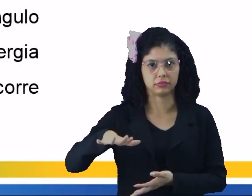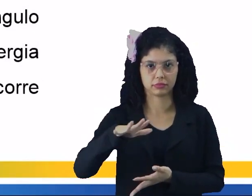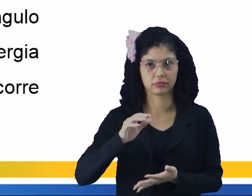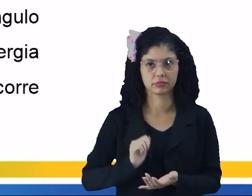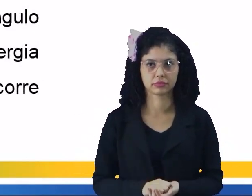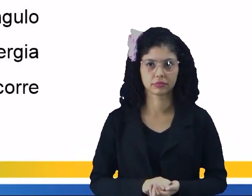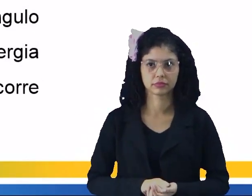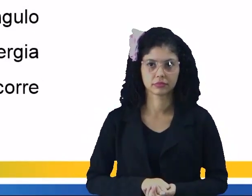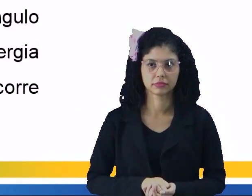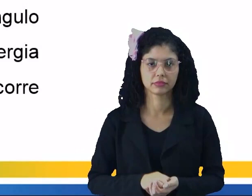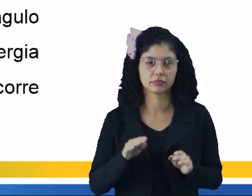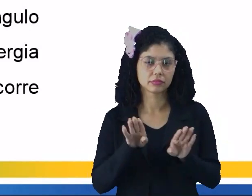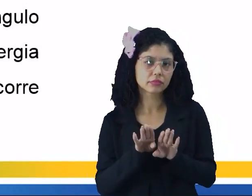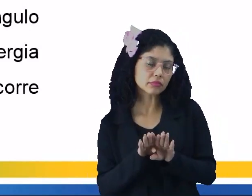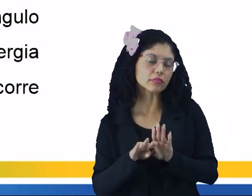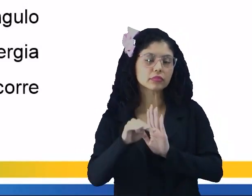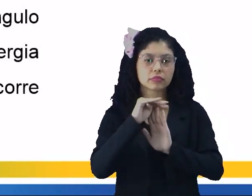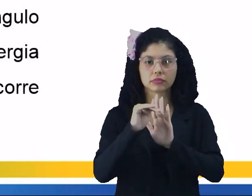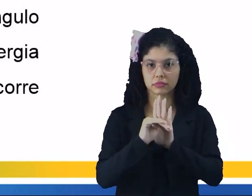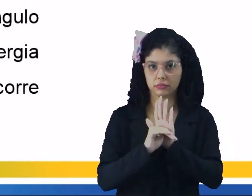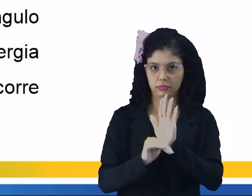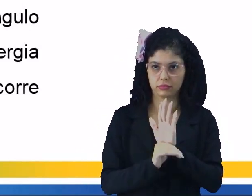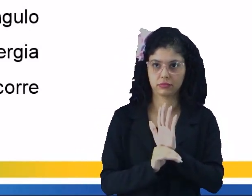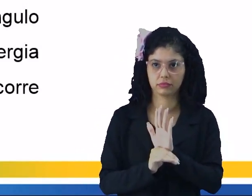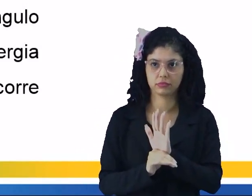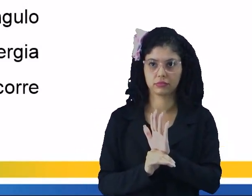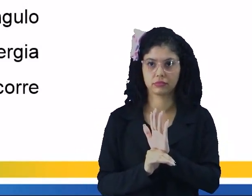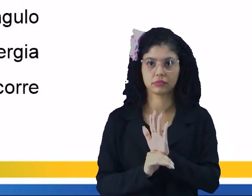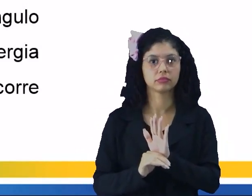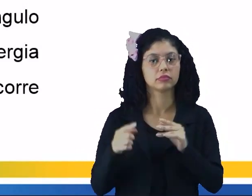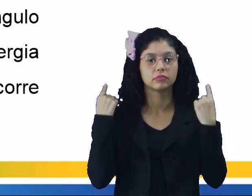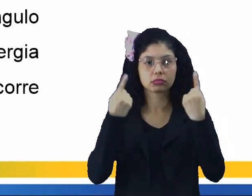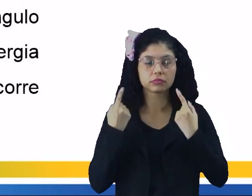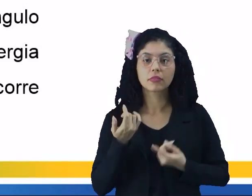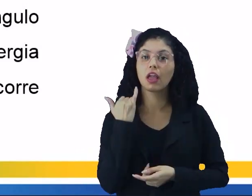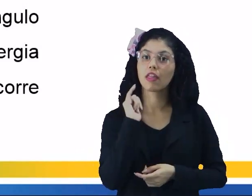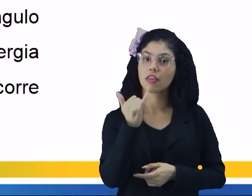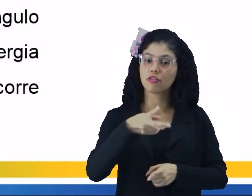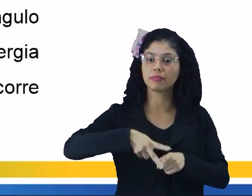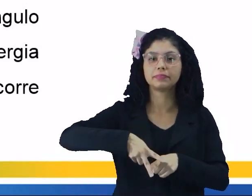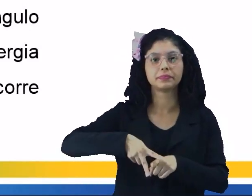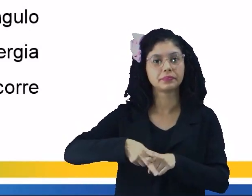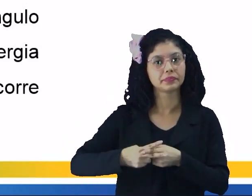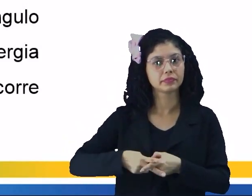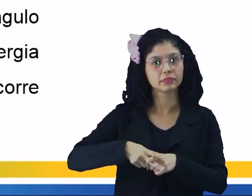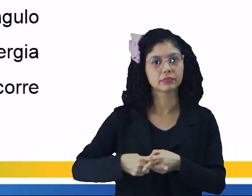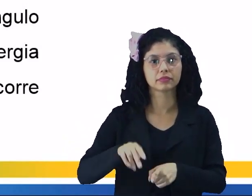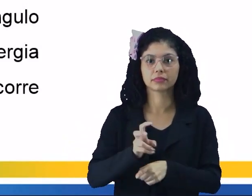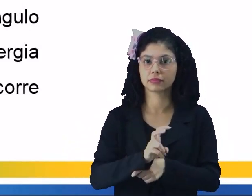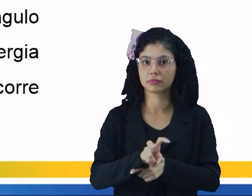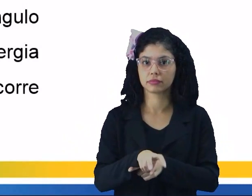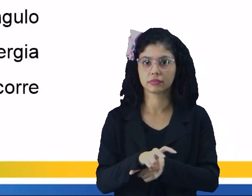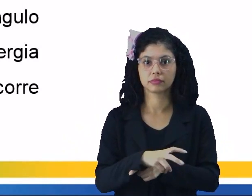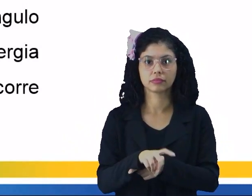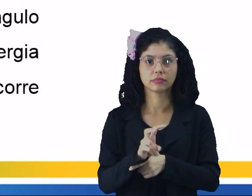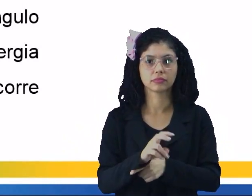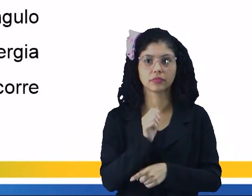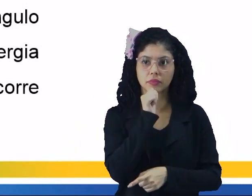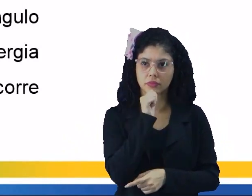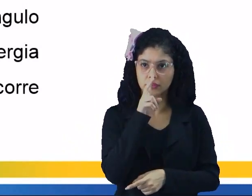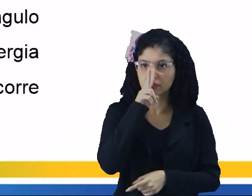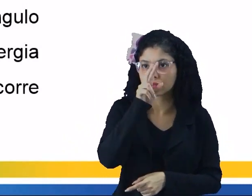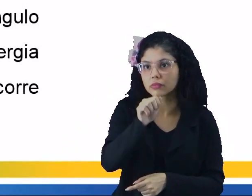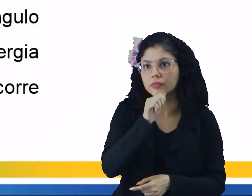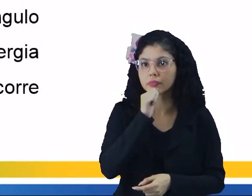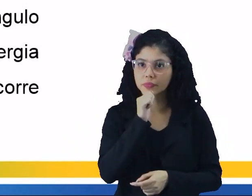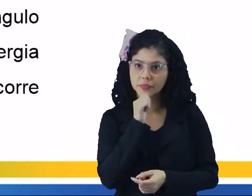dentro do princípio das considerações de Newton, que é a energia mecânica, que também considera as forças, né, que a gente acabou